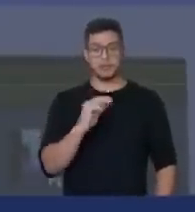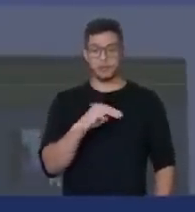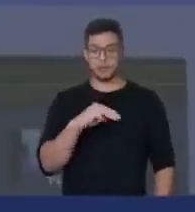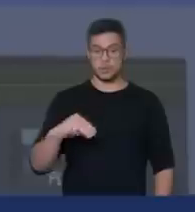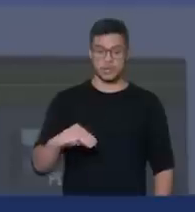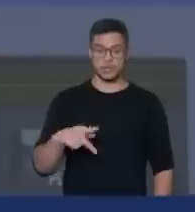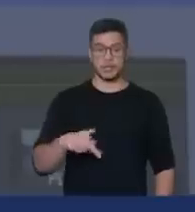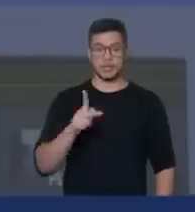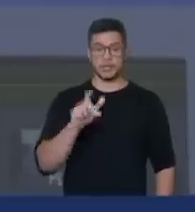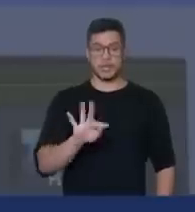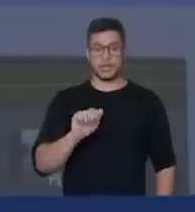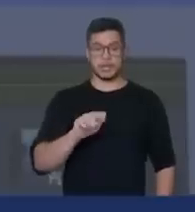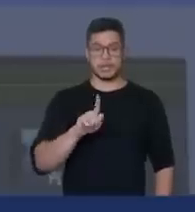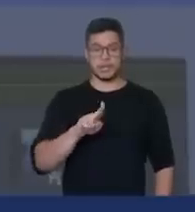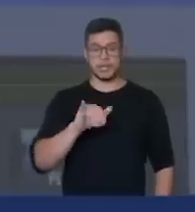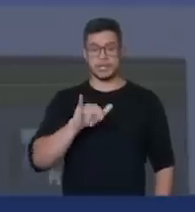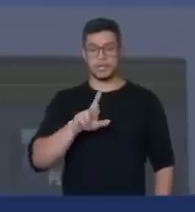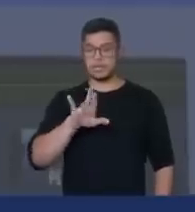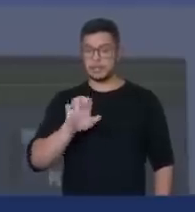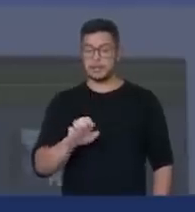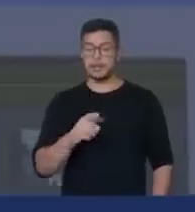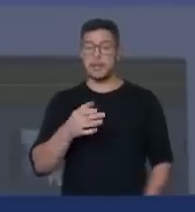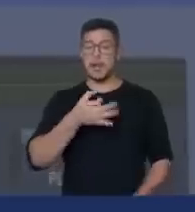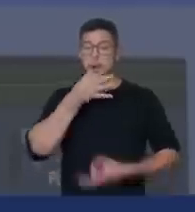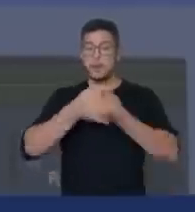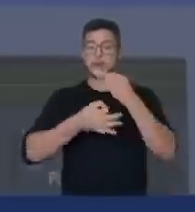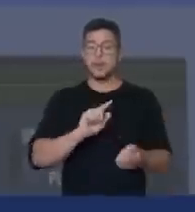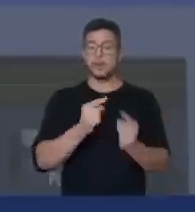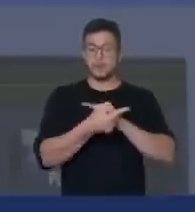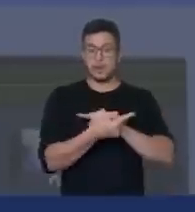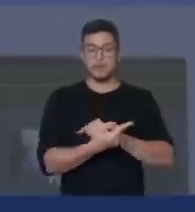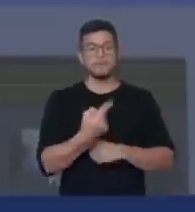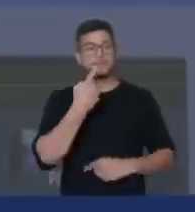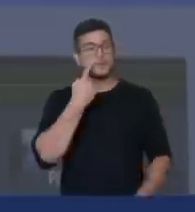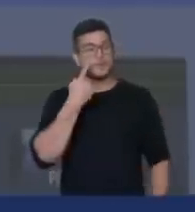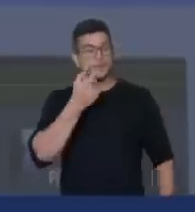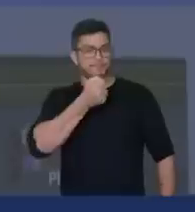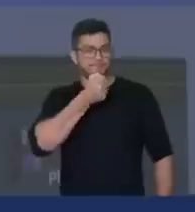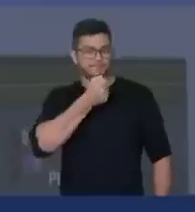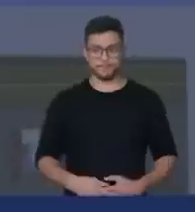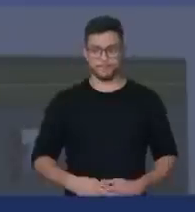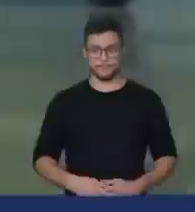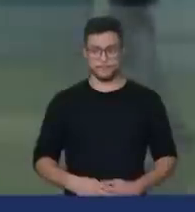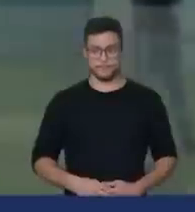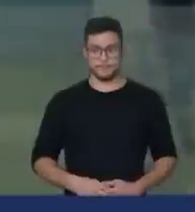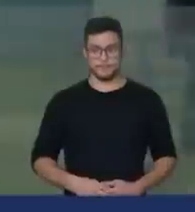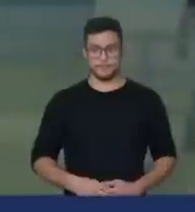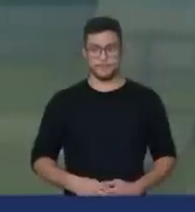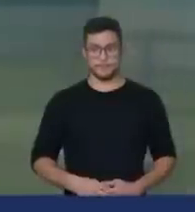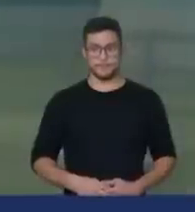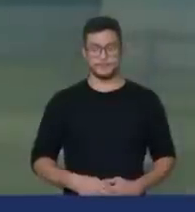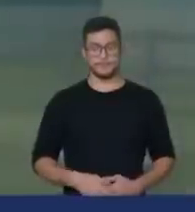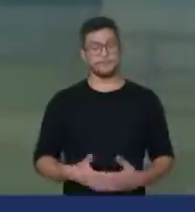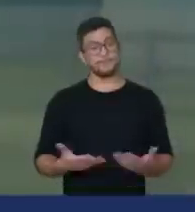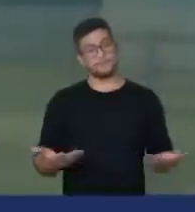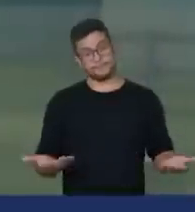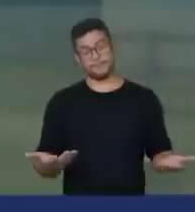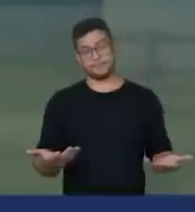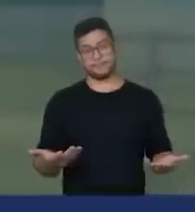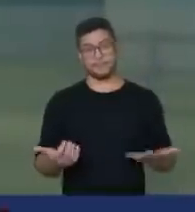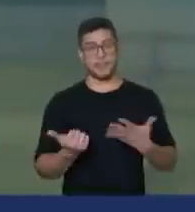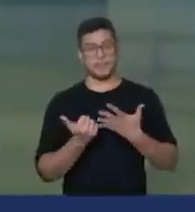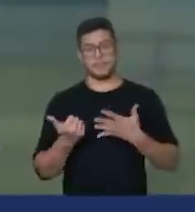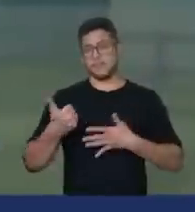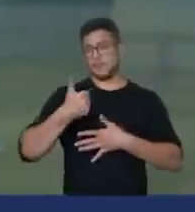posicionamento contrário a esse projeto. A gente vai trazer para você aqui, para que você possa entender também os posicionamentos dele. Bom, é ruim dar preferência